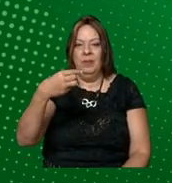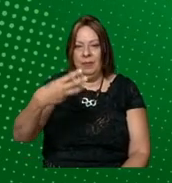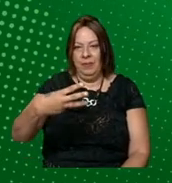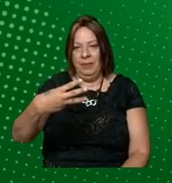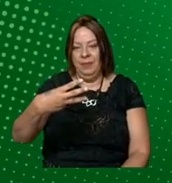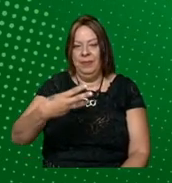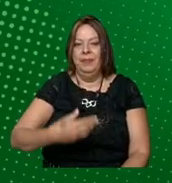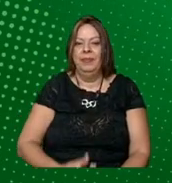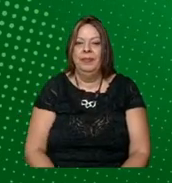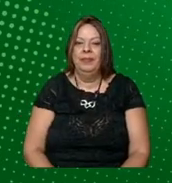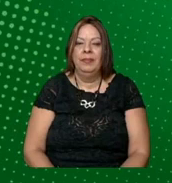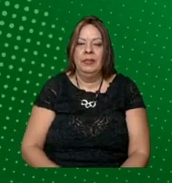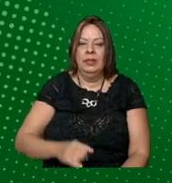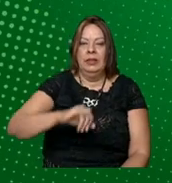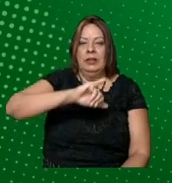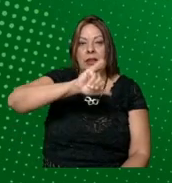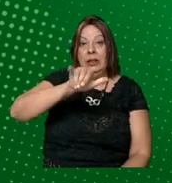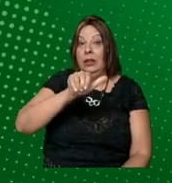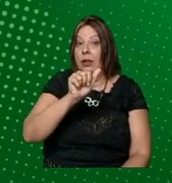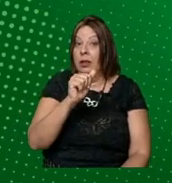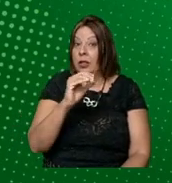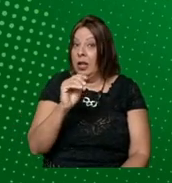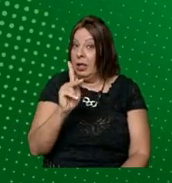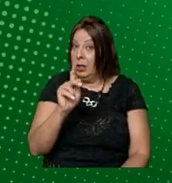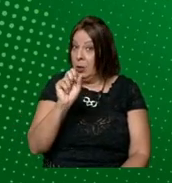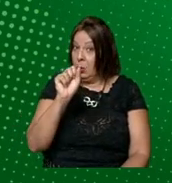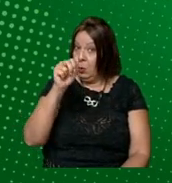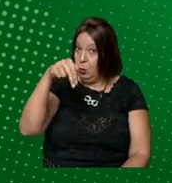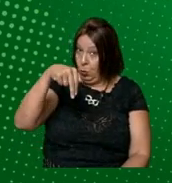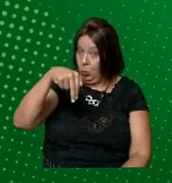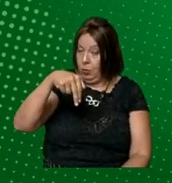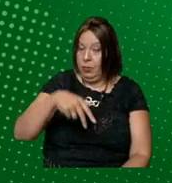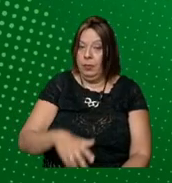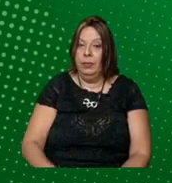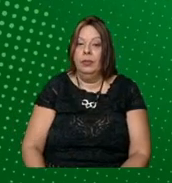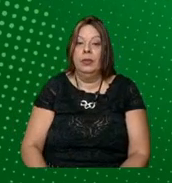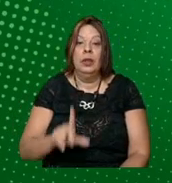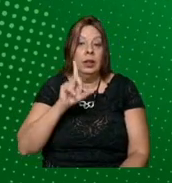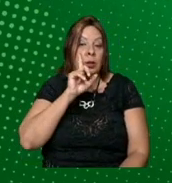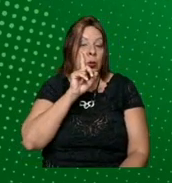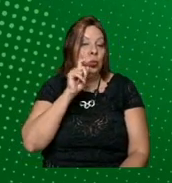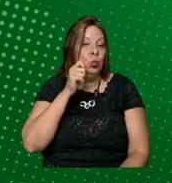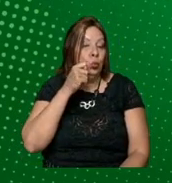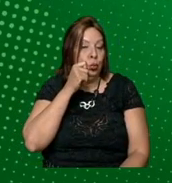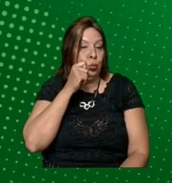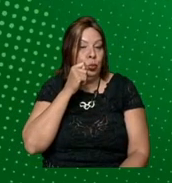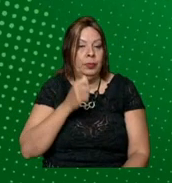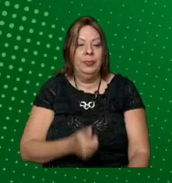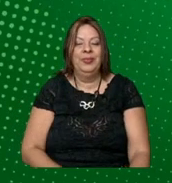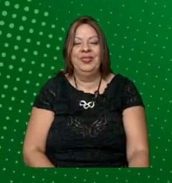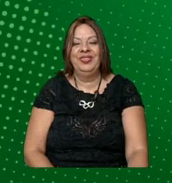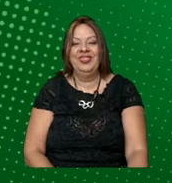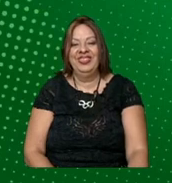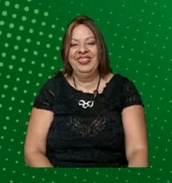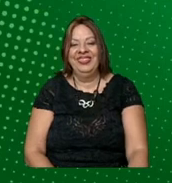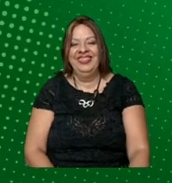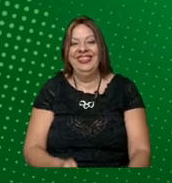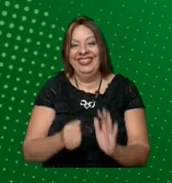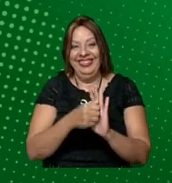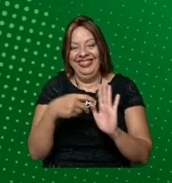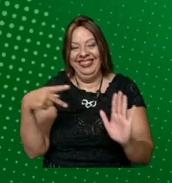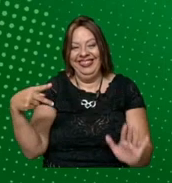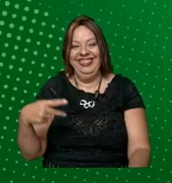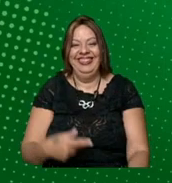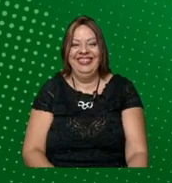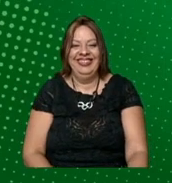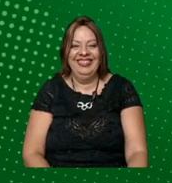740423. 740423 saiu para o Jackson Santos, da cidade de Aracaju, e ele garantiu pelo aplicativo Pé